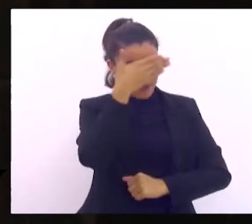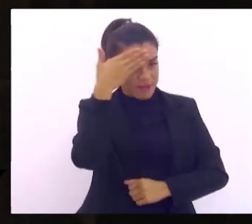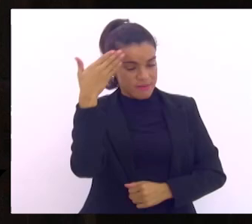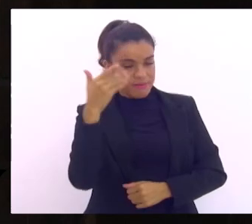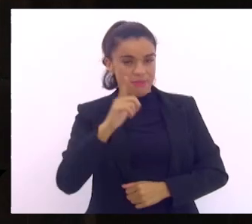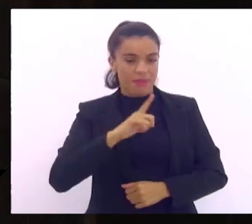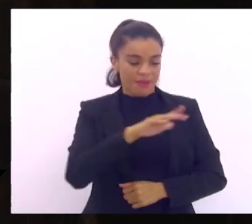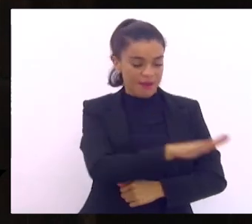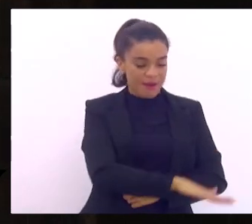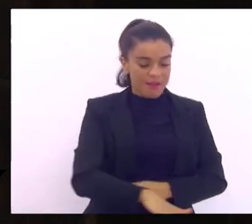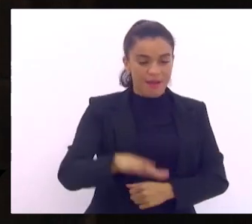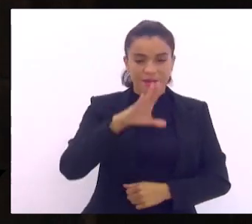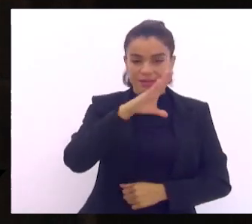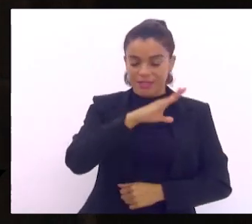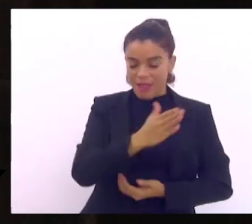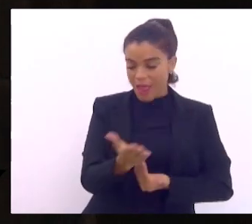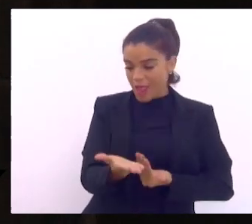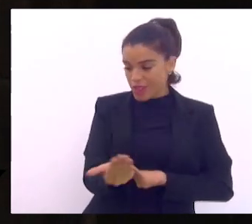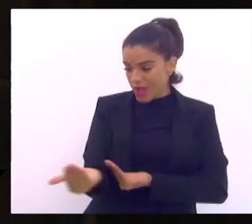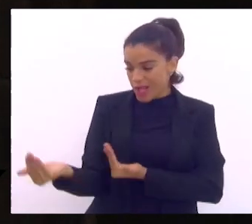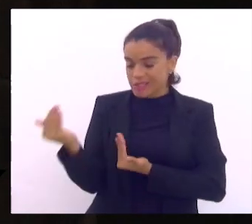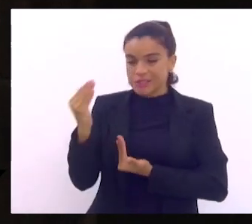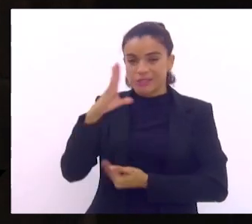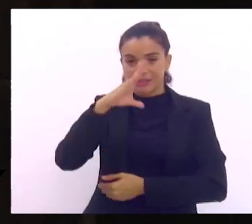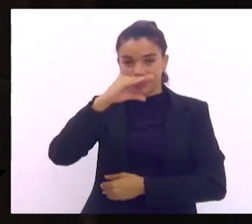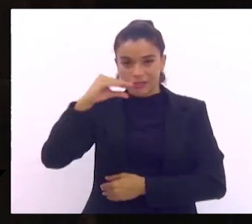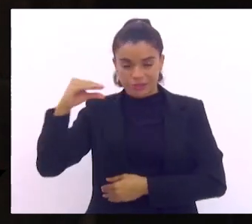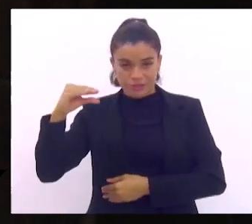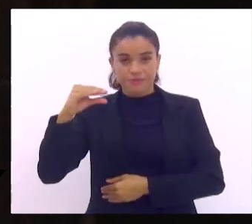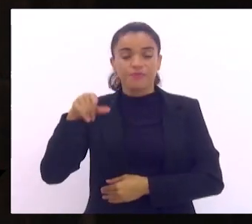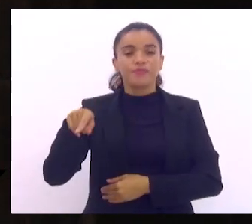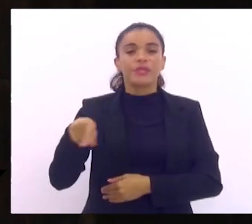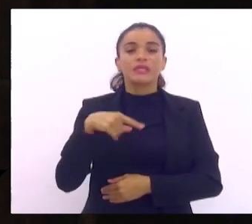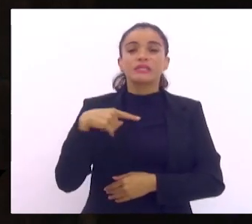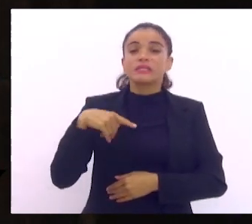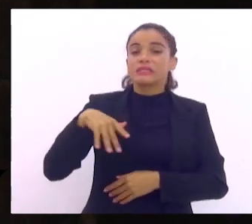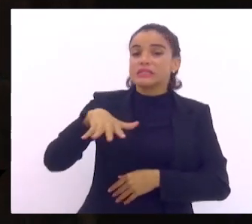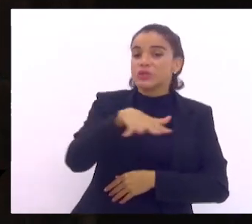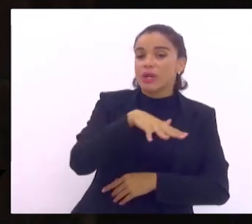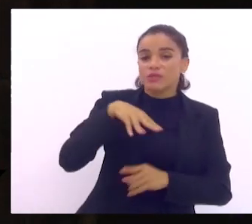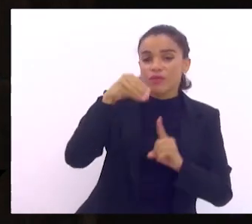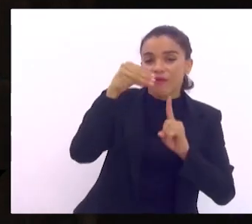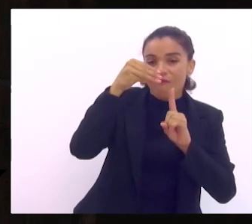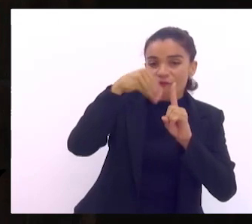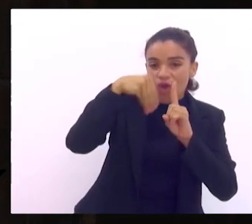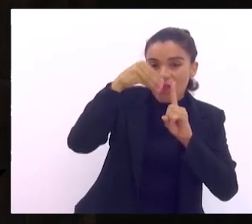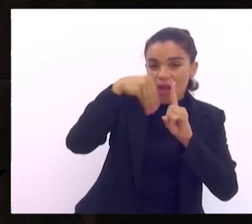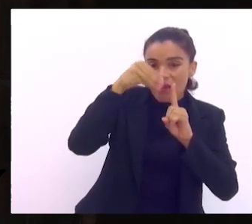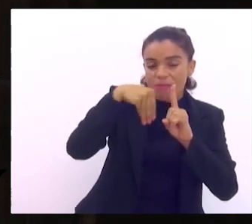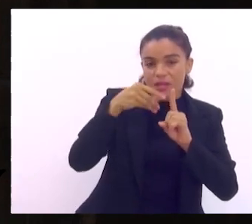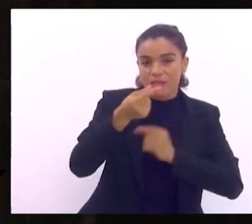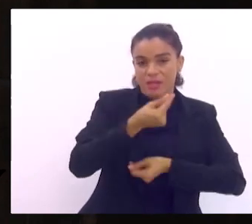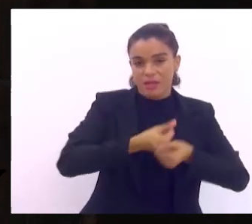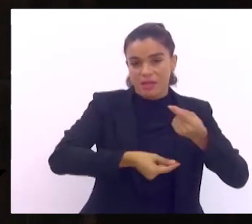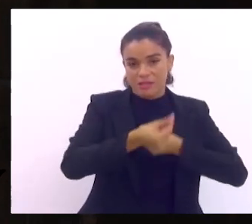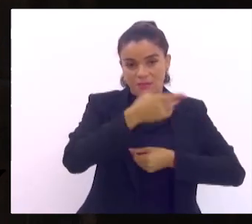entre crianças, adolescentes e jovens, em situação de vulnerabilidade social, pessoas com